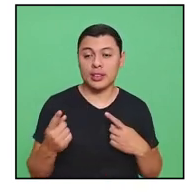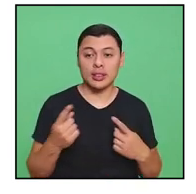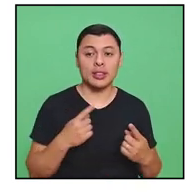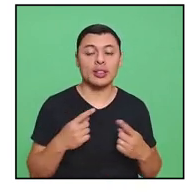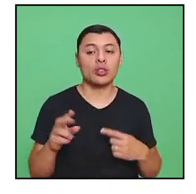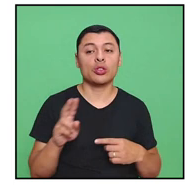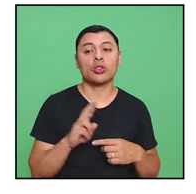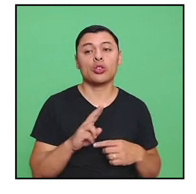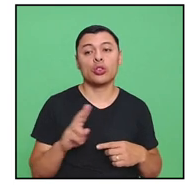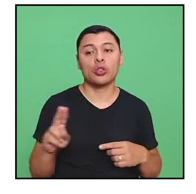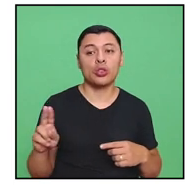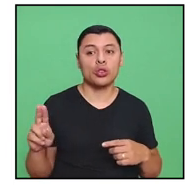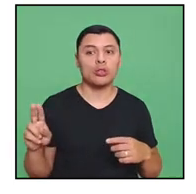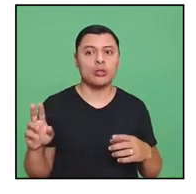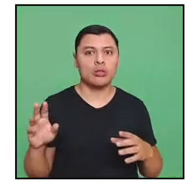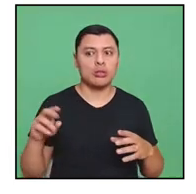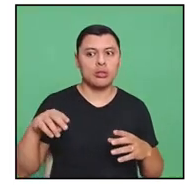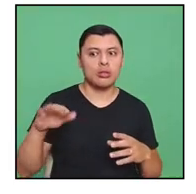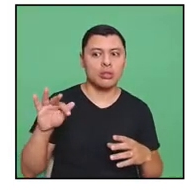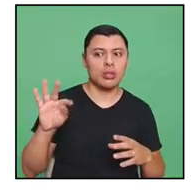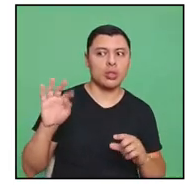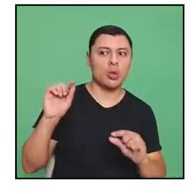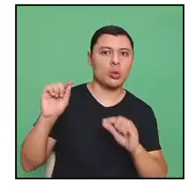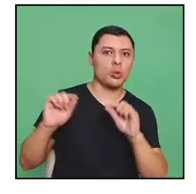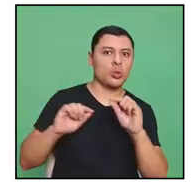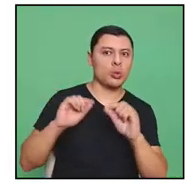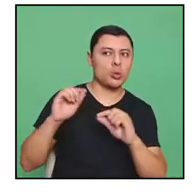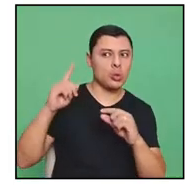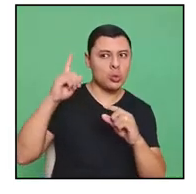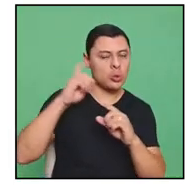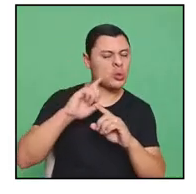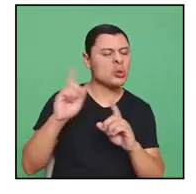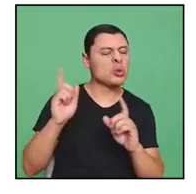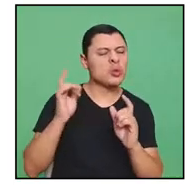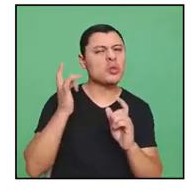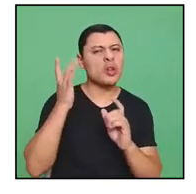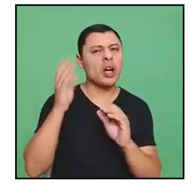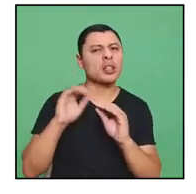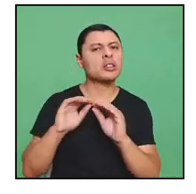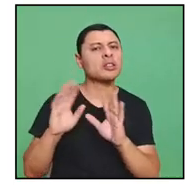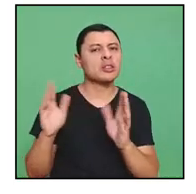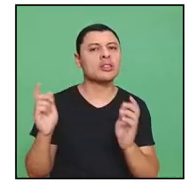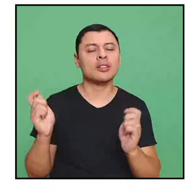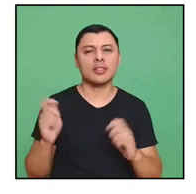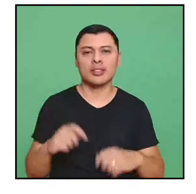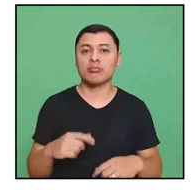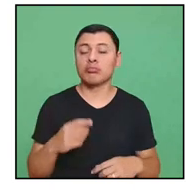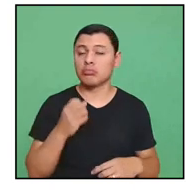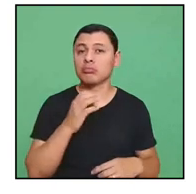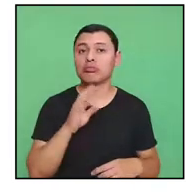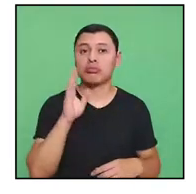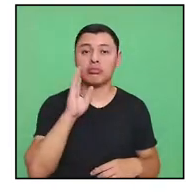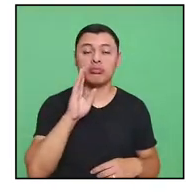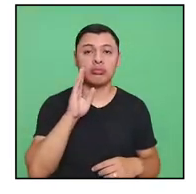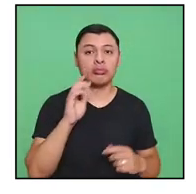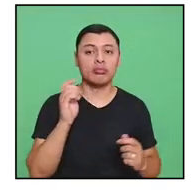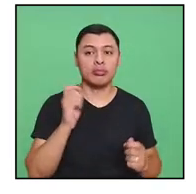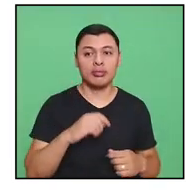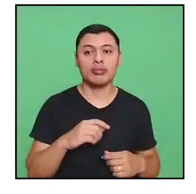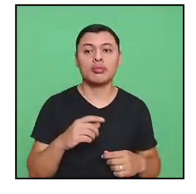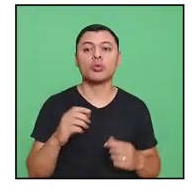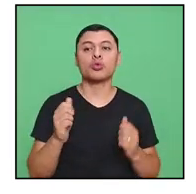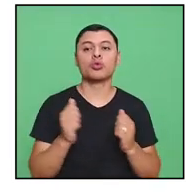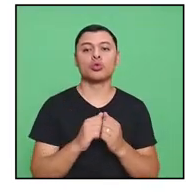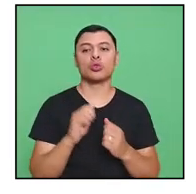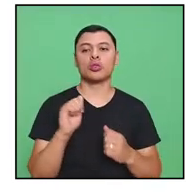chamada Desmistificando o NFT. Eu acho que vai ser uma discussão bem importante, bem interessante para a gente ter, junto com o Legal. Alexandre